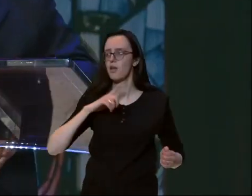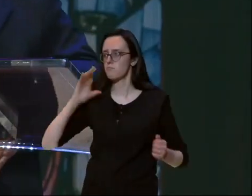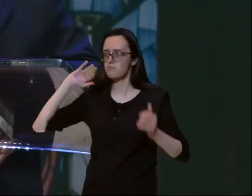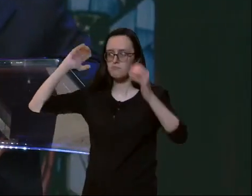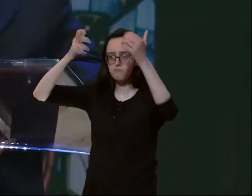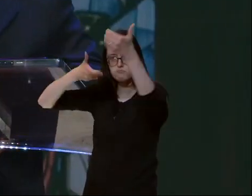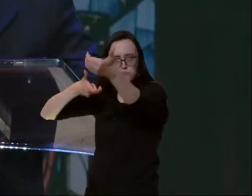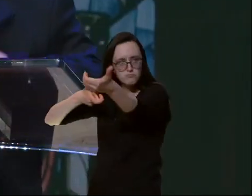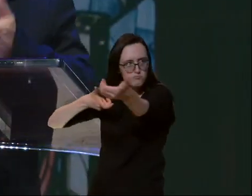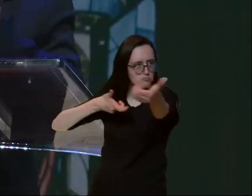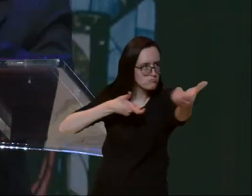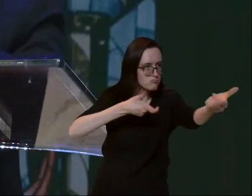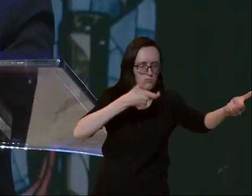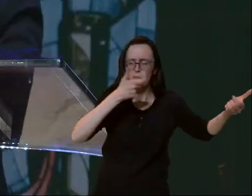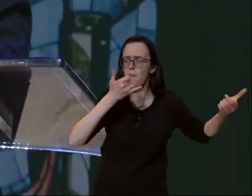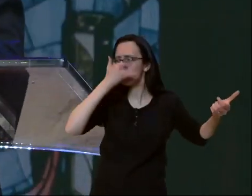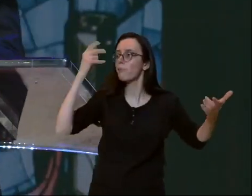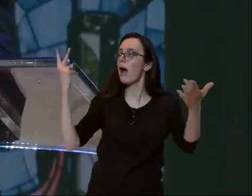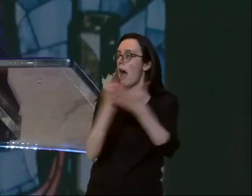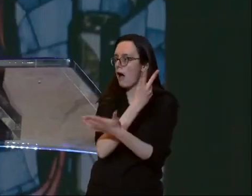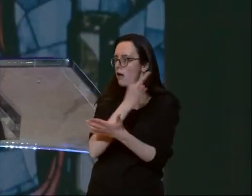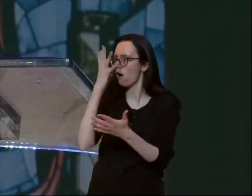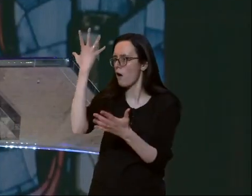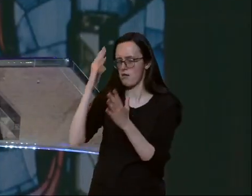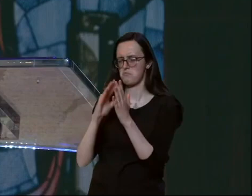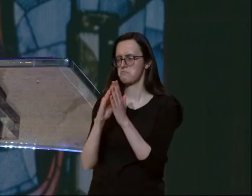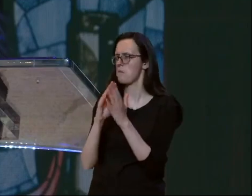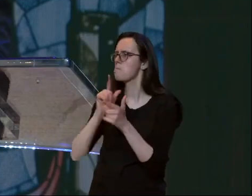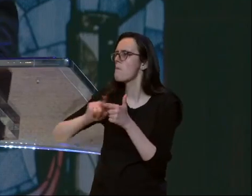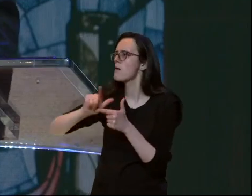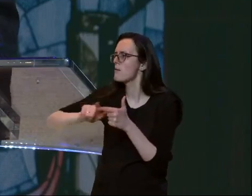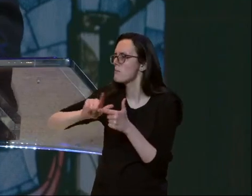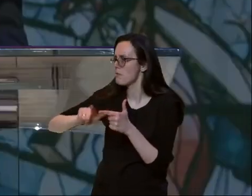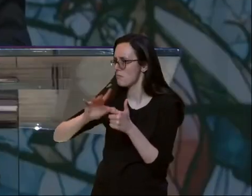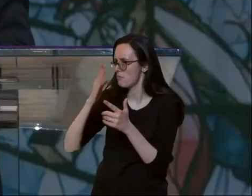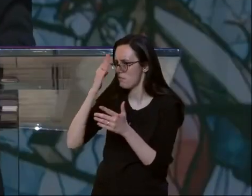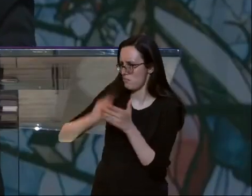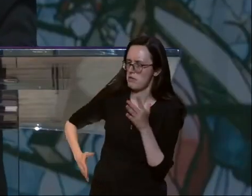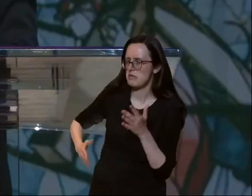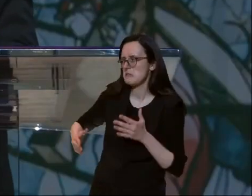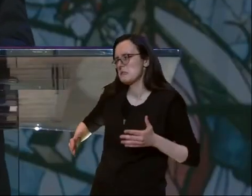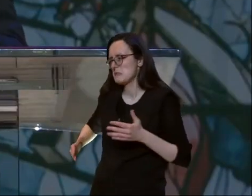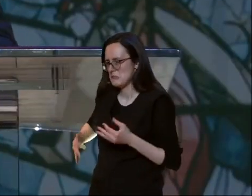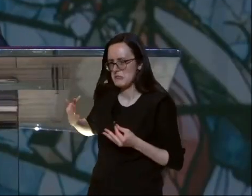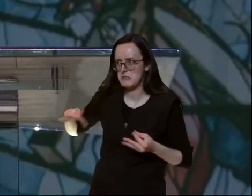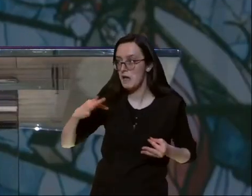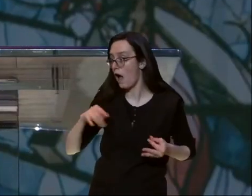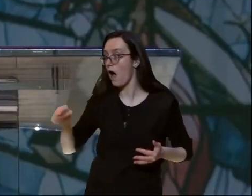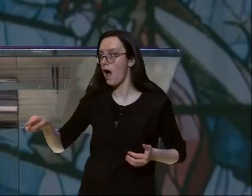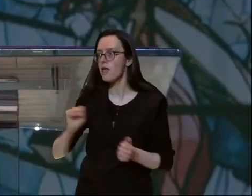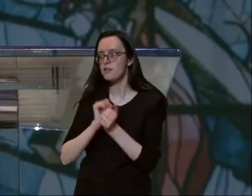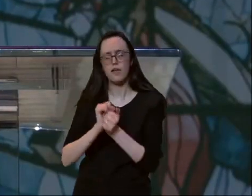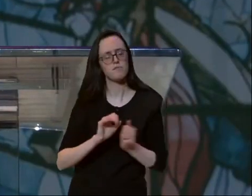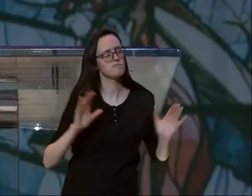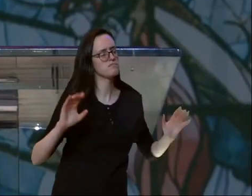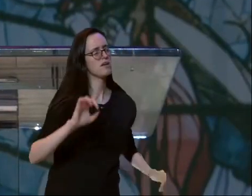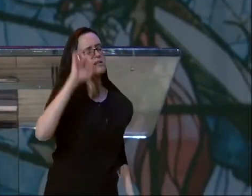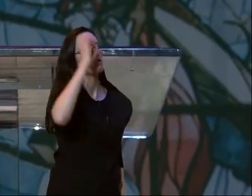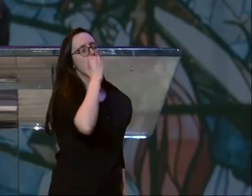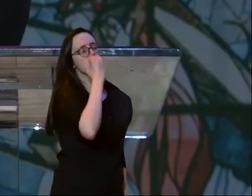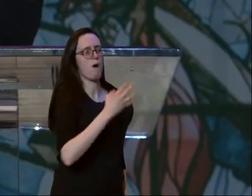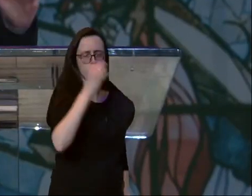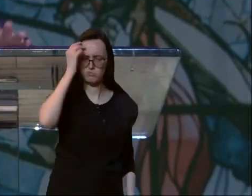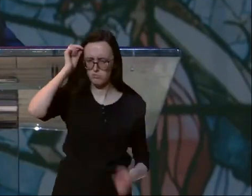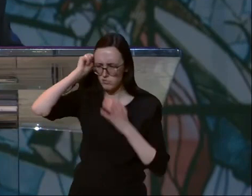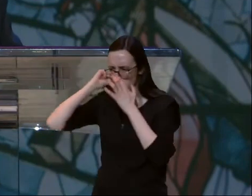rei. E quando o rei voltou e tal, cortei o dedo, disse, Deus é bom. Que Deus